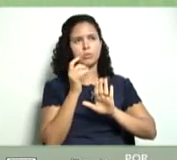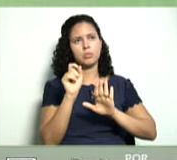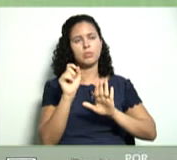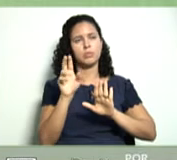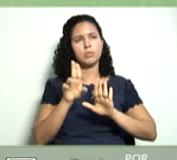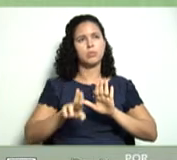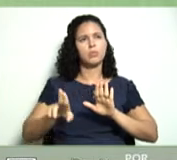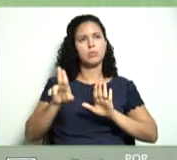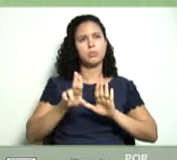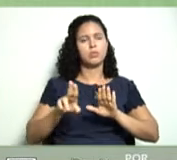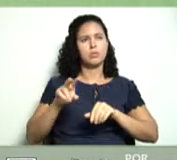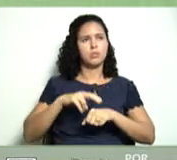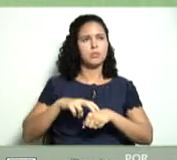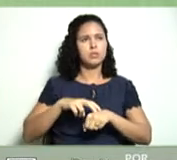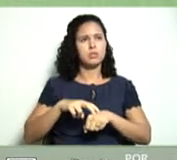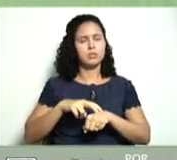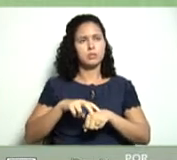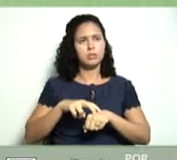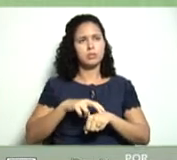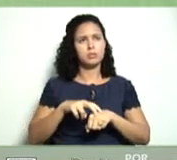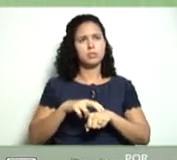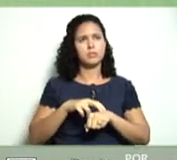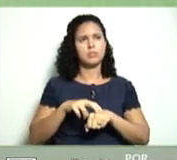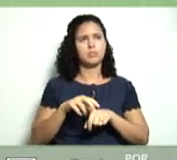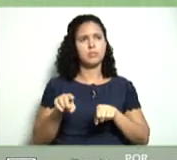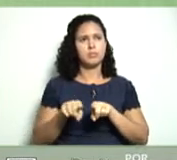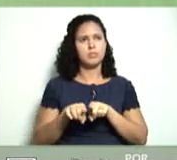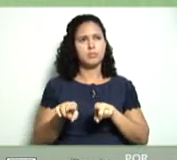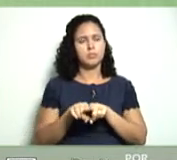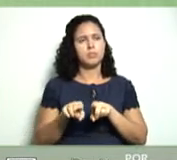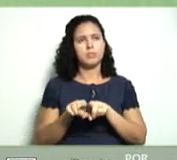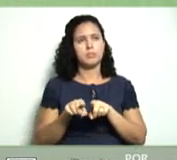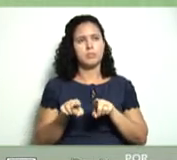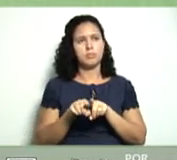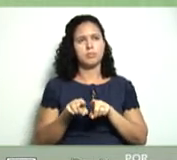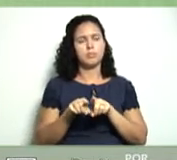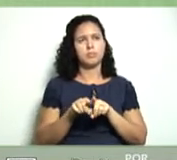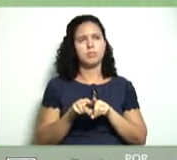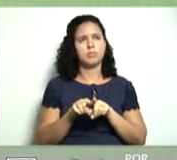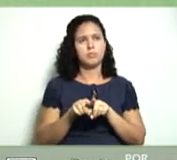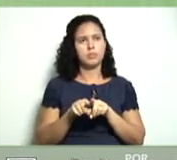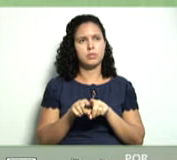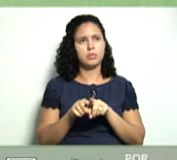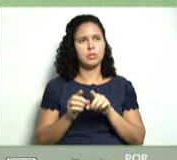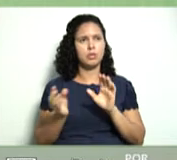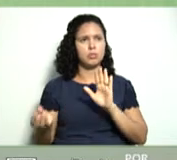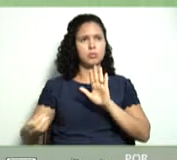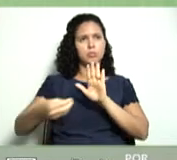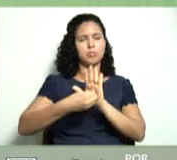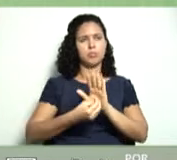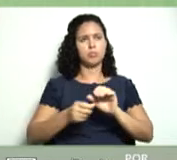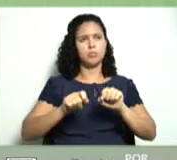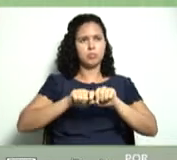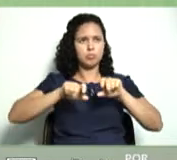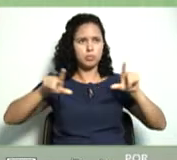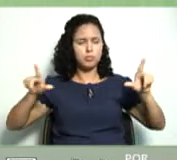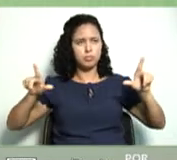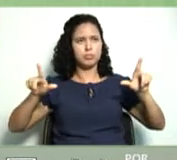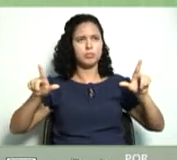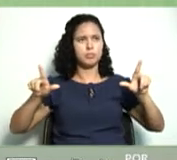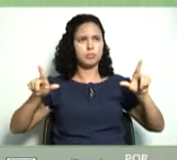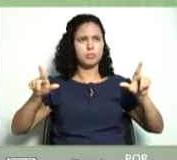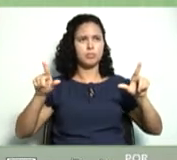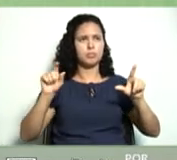verde e usar também o sombreamento vendo aqui colocam uma coisa que dá um realce legal